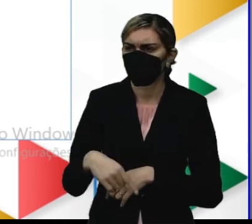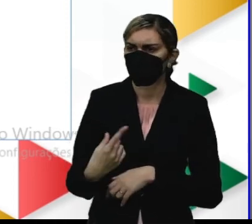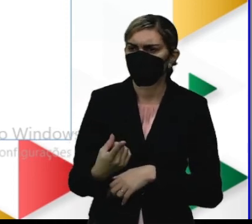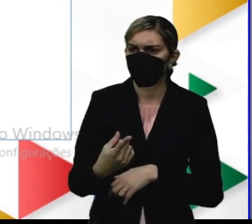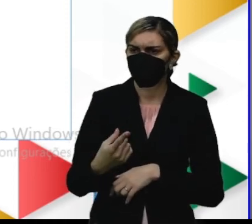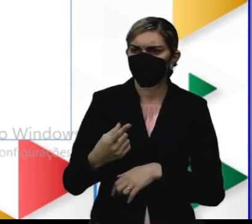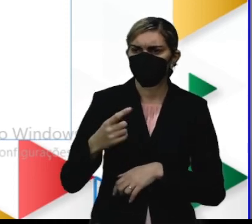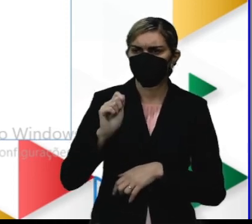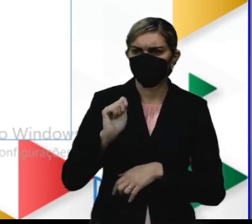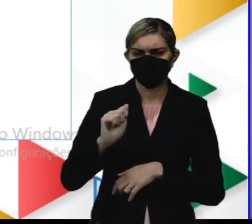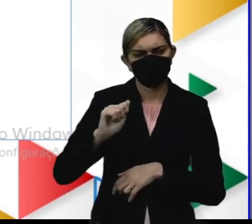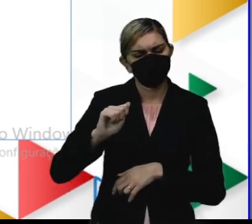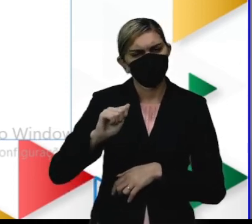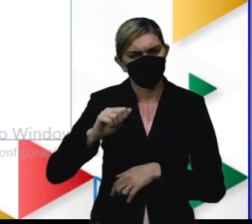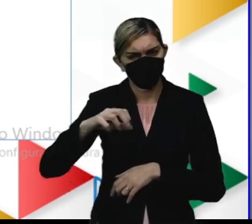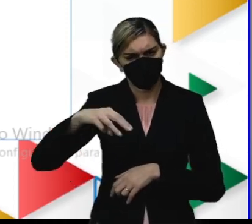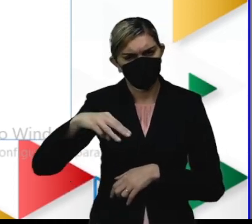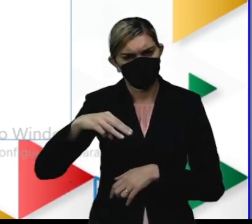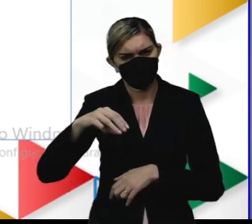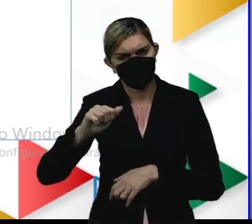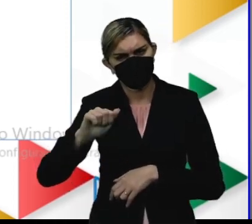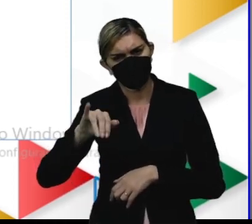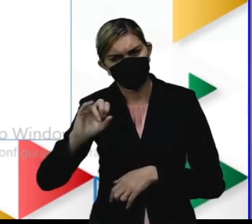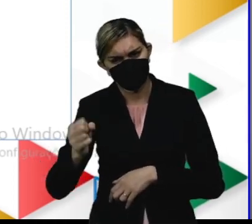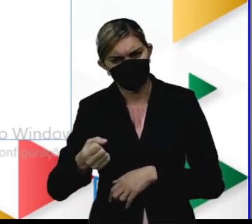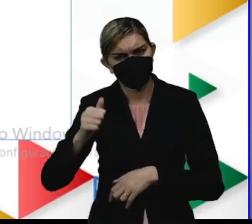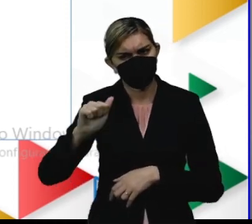letrinha A, maias e os astecas?